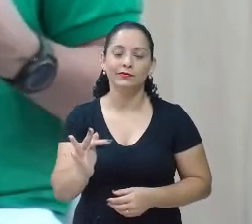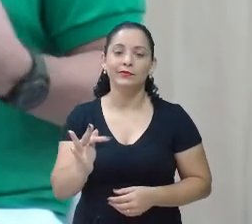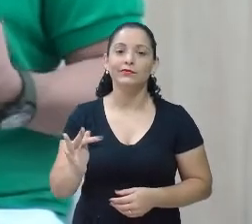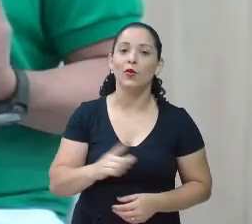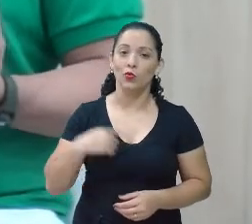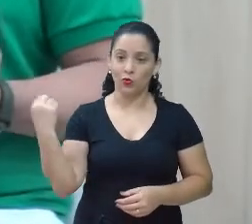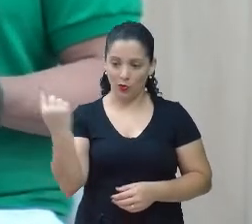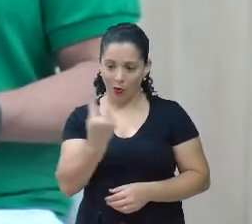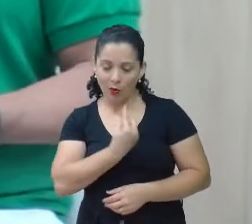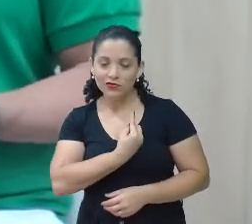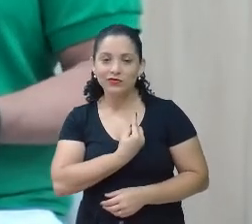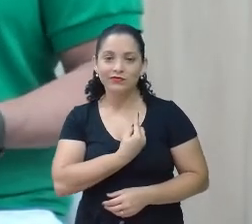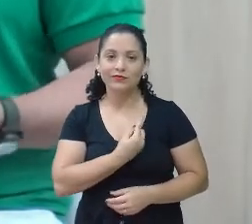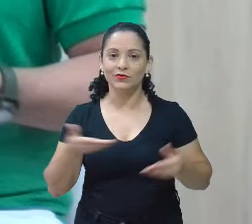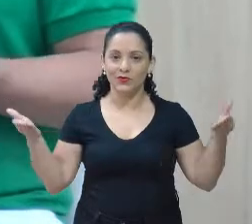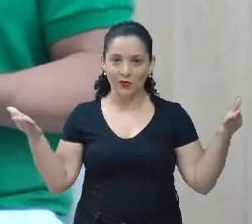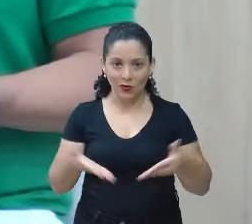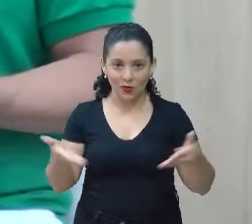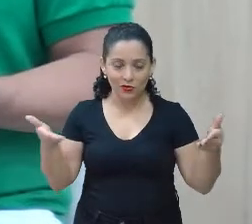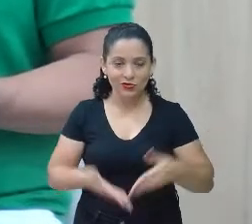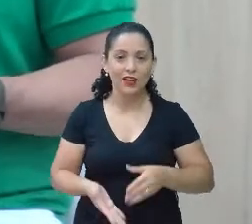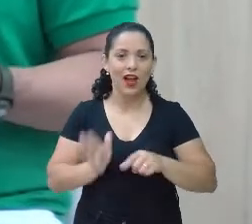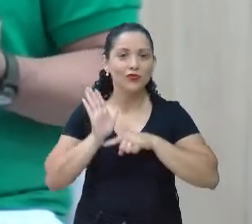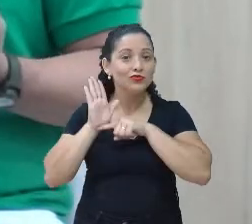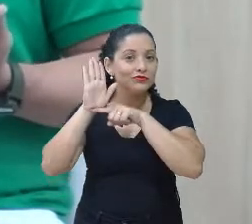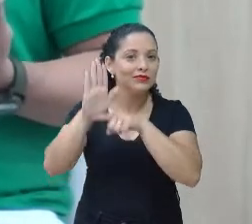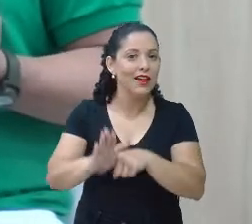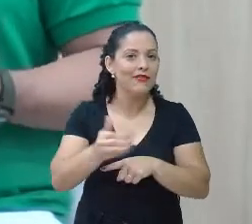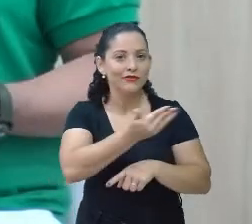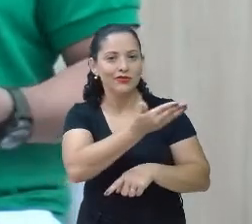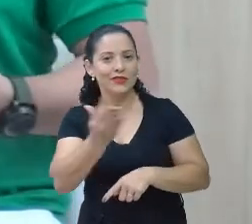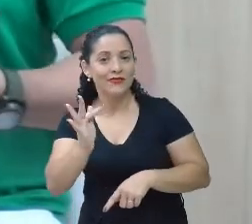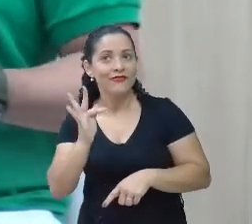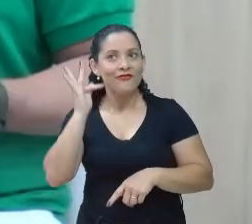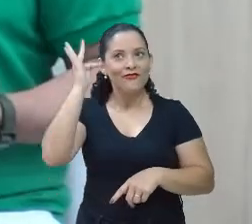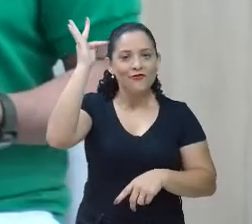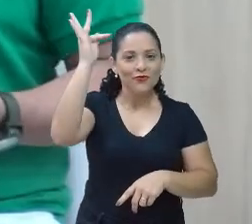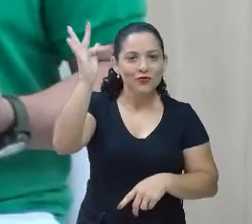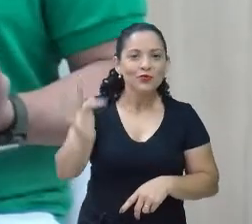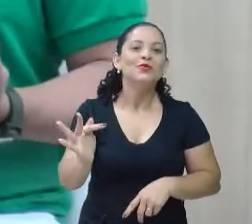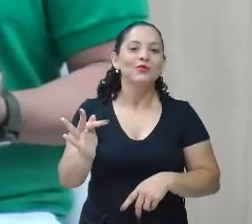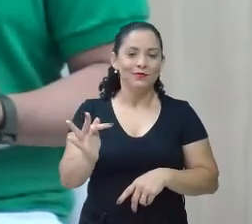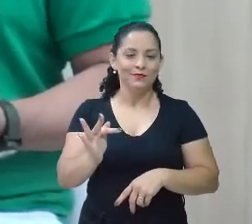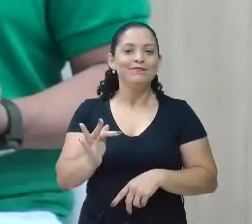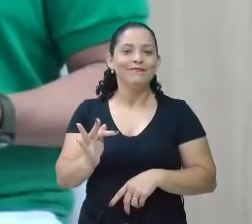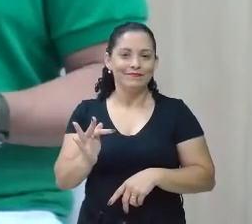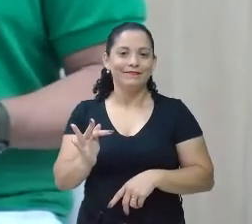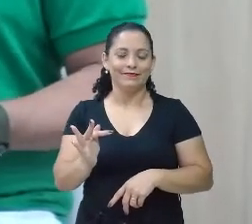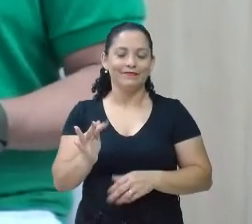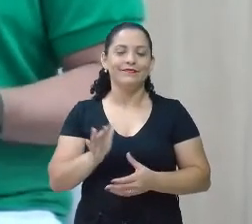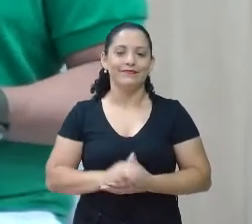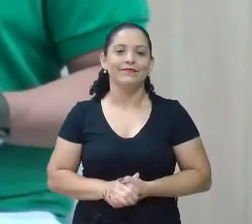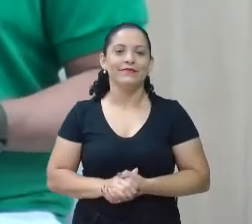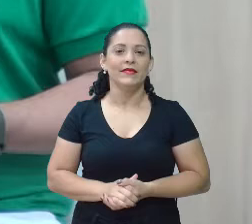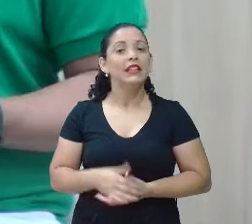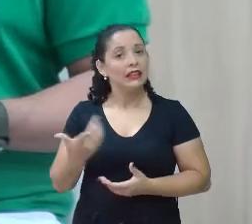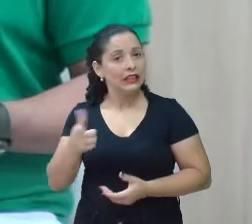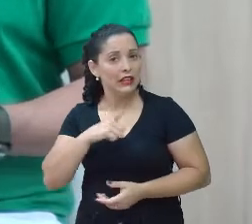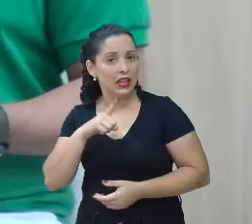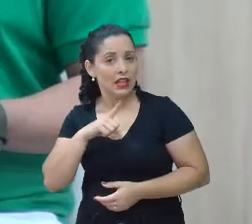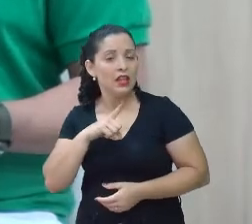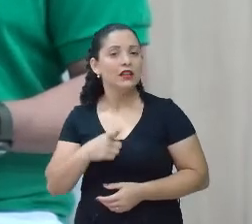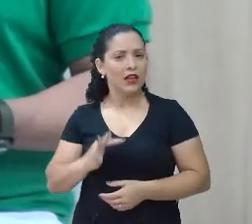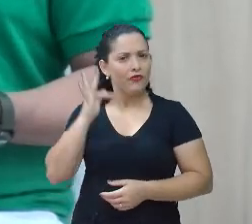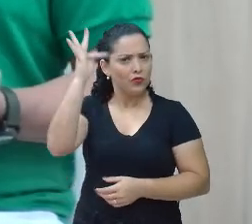Para construir junto com você os seus sonhos. Você vai conquistar, seja qual for o seu sonho, você vai conquistar através do